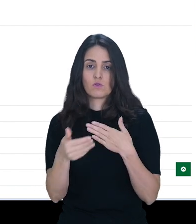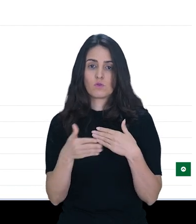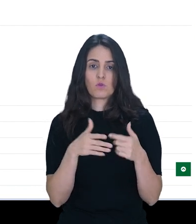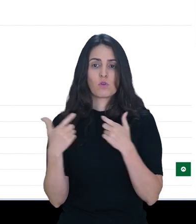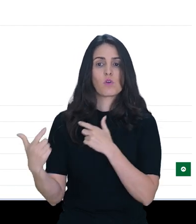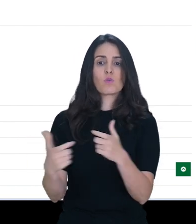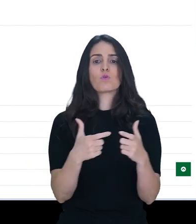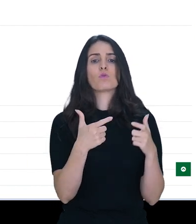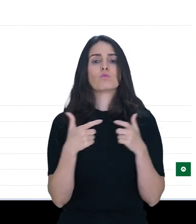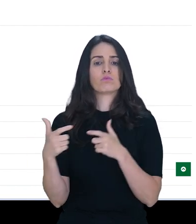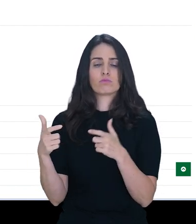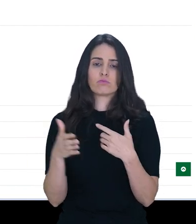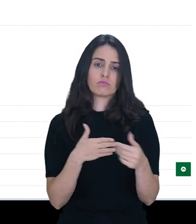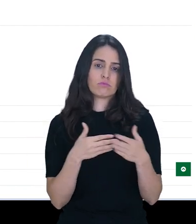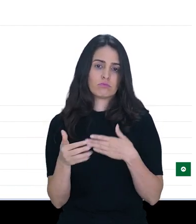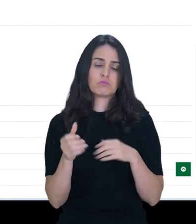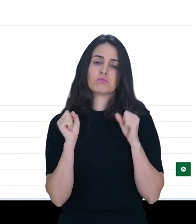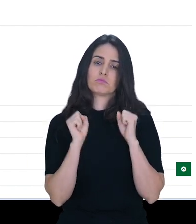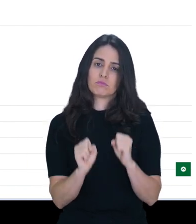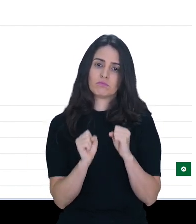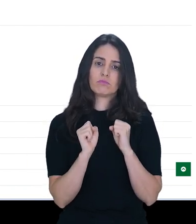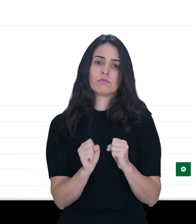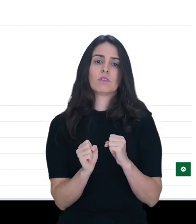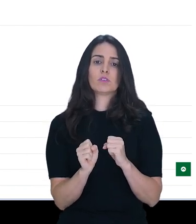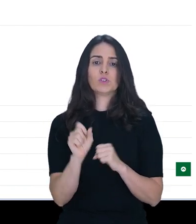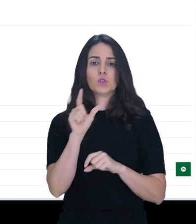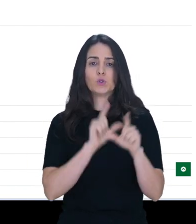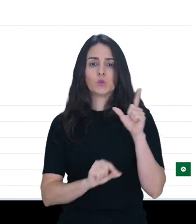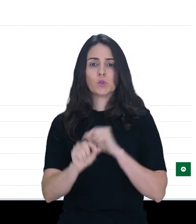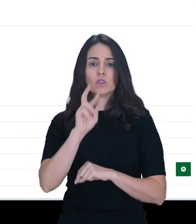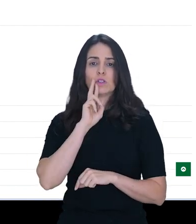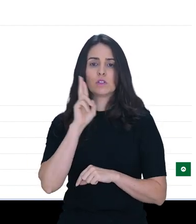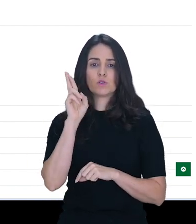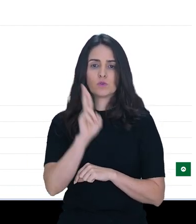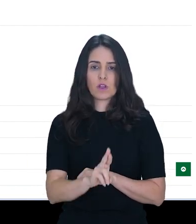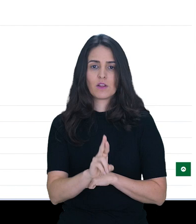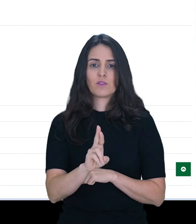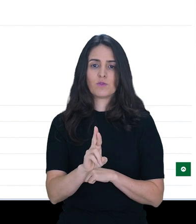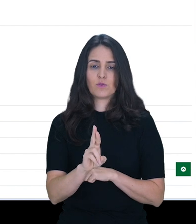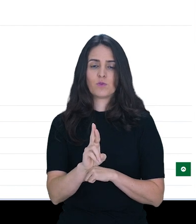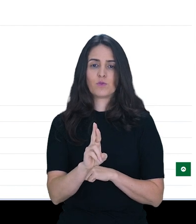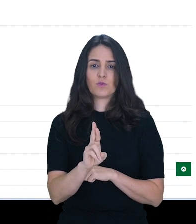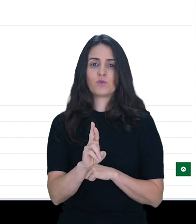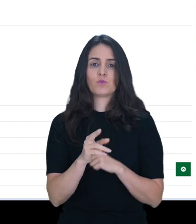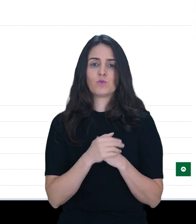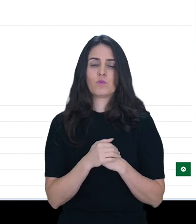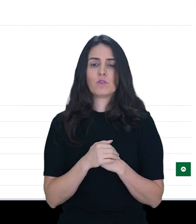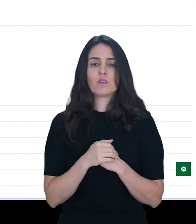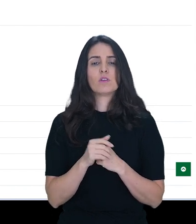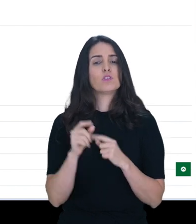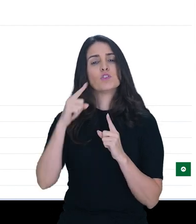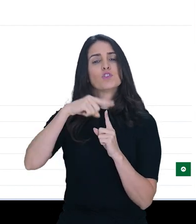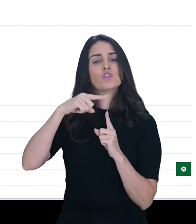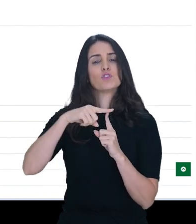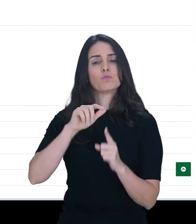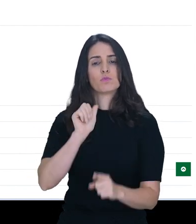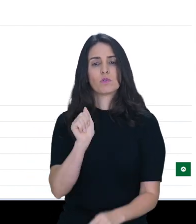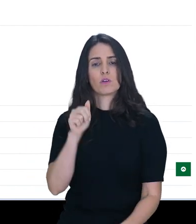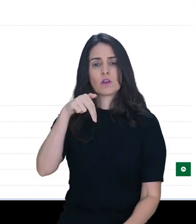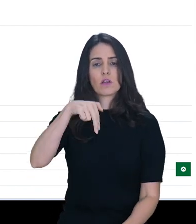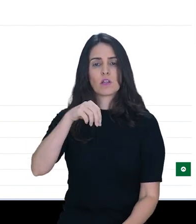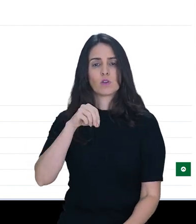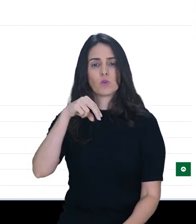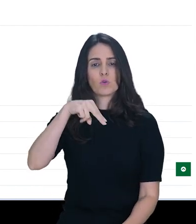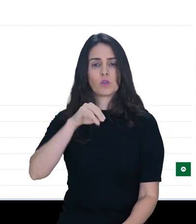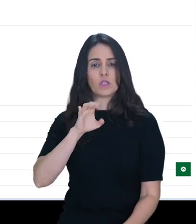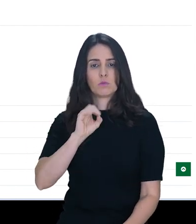qualquer outro contexto, eu poderia escolher aqui o resultado de forma anônima. Então, eu vou escolher aqui